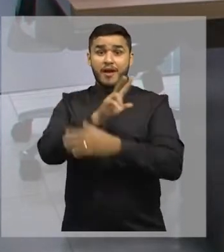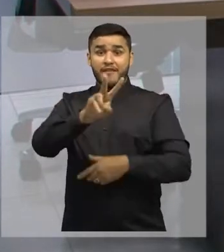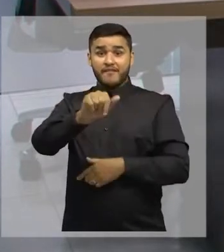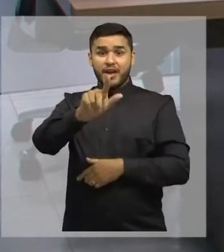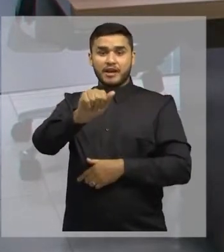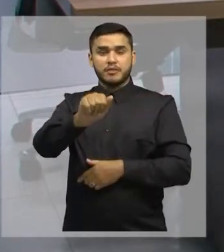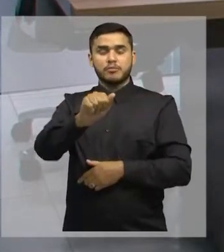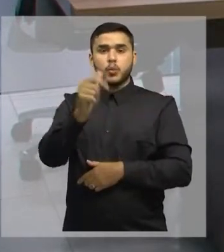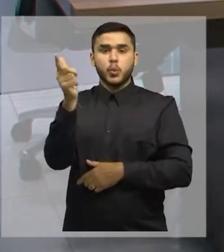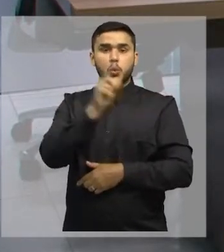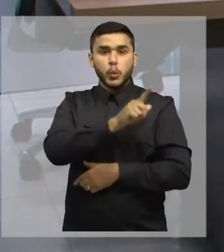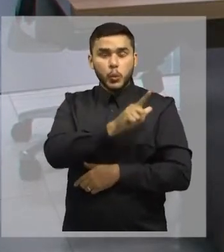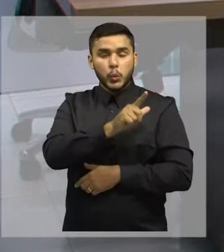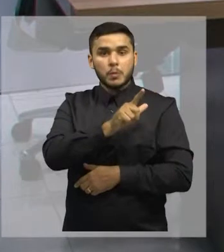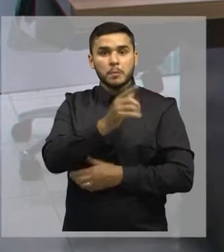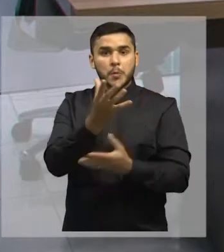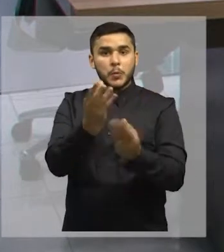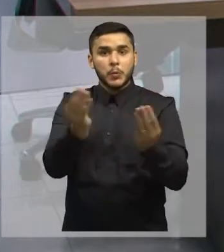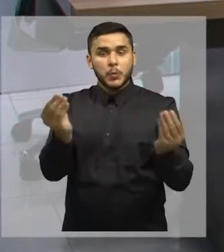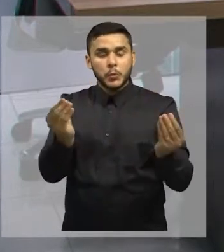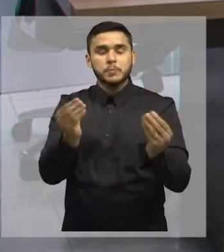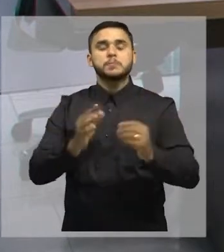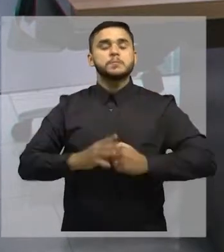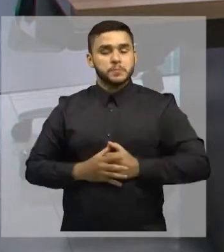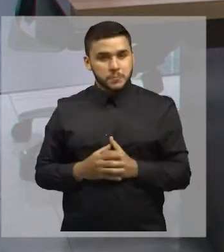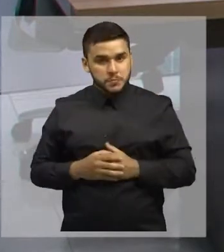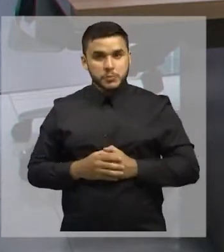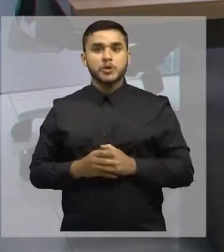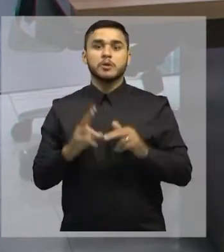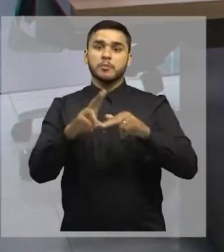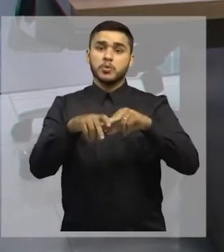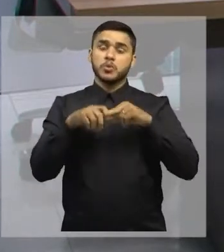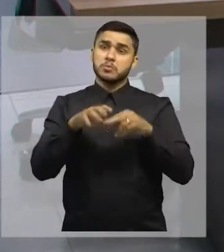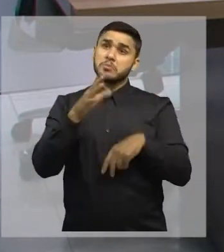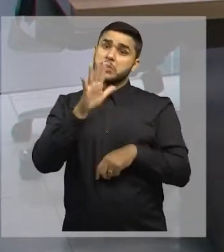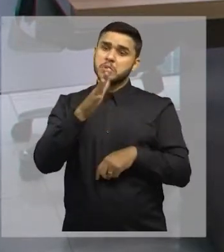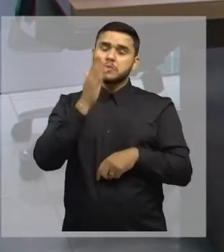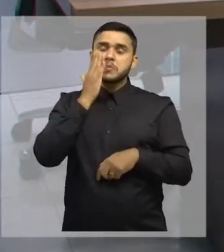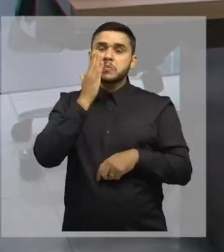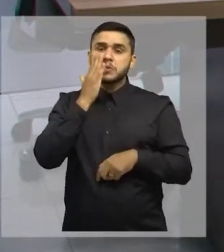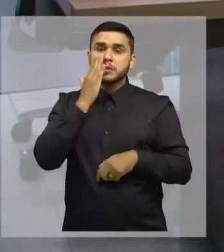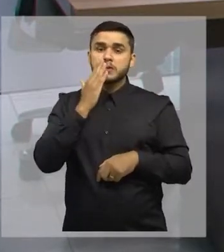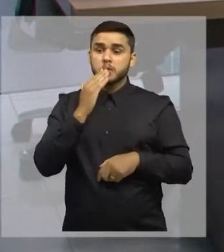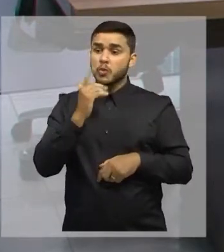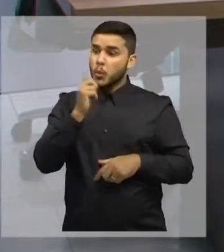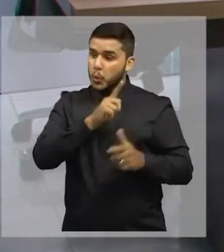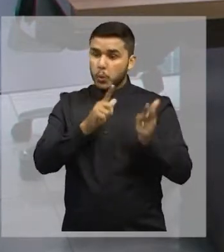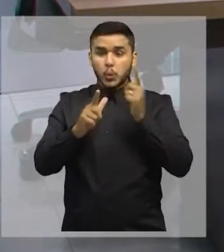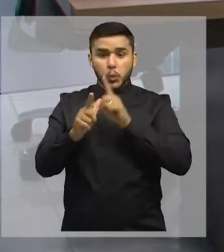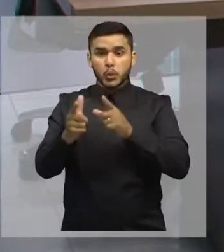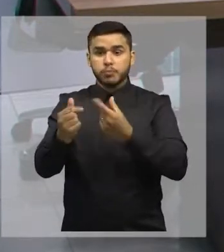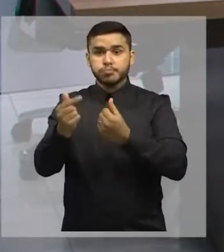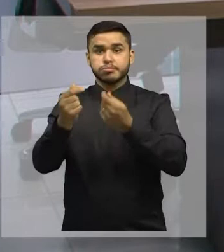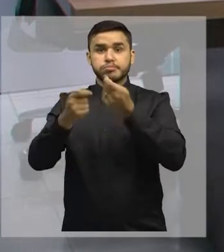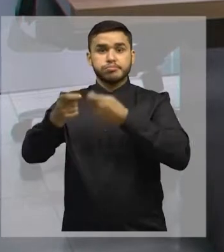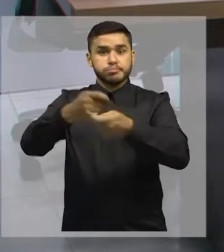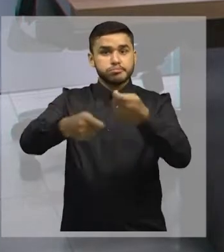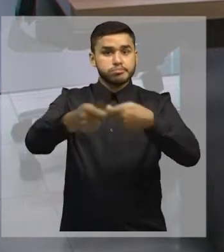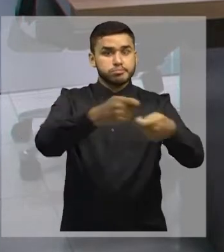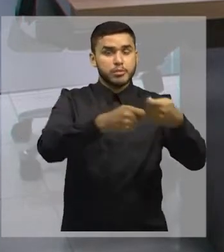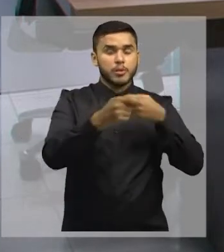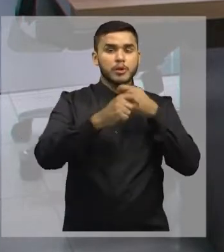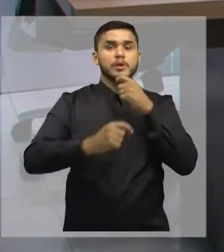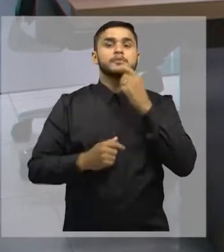instalada ociosa pela estagnação da economia, se ela voltar a produzir, na sua capacidade já seria